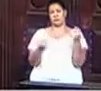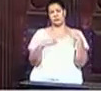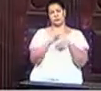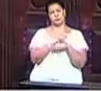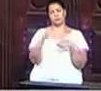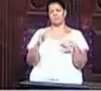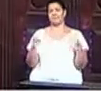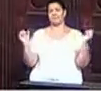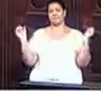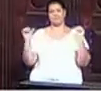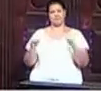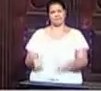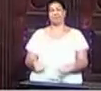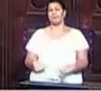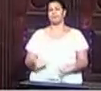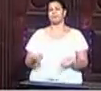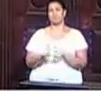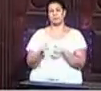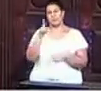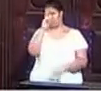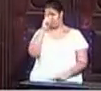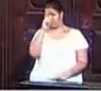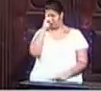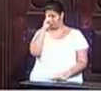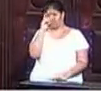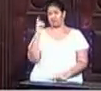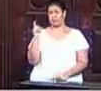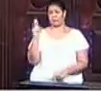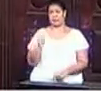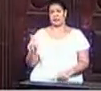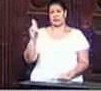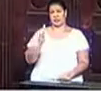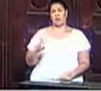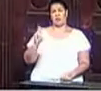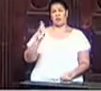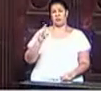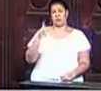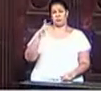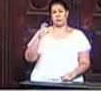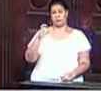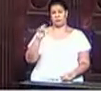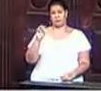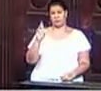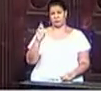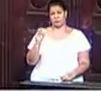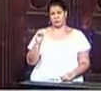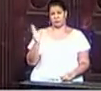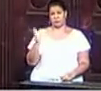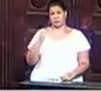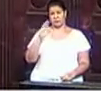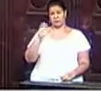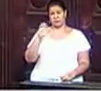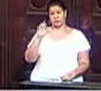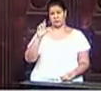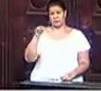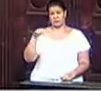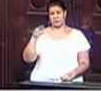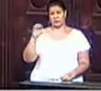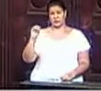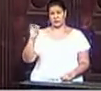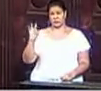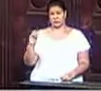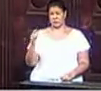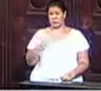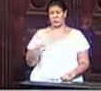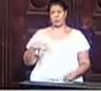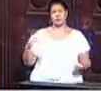O Hospital Universitário Pedro Ernesto destruído. A saúde, um drama. Toda a